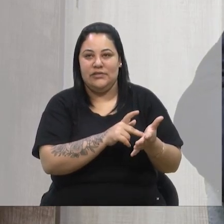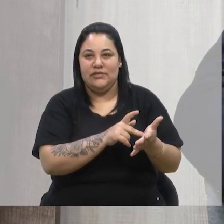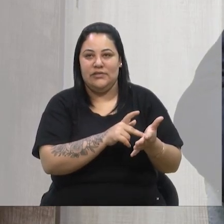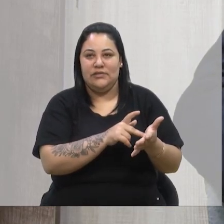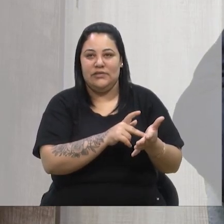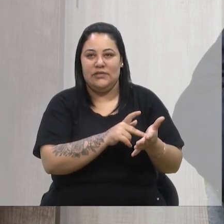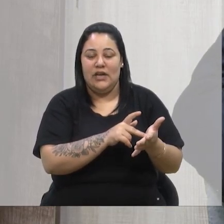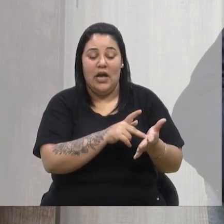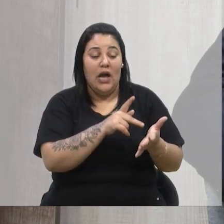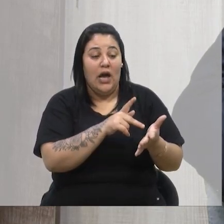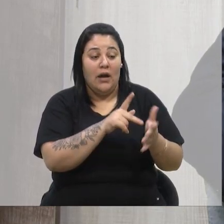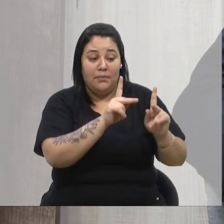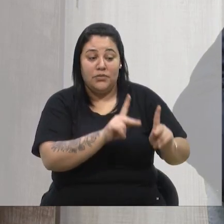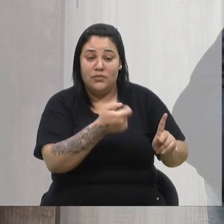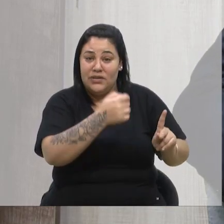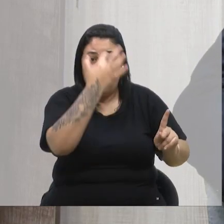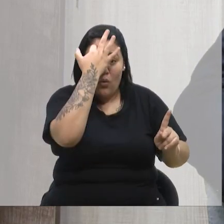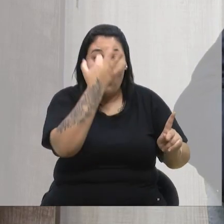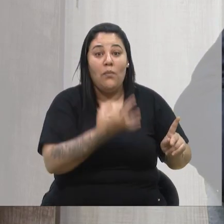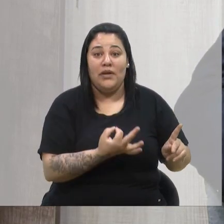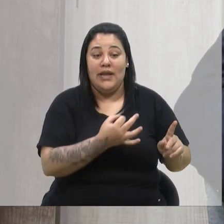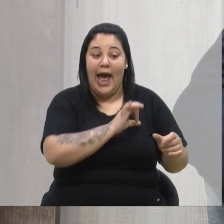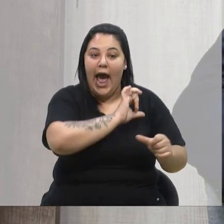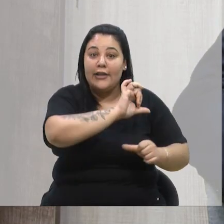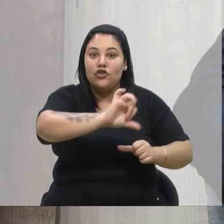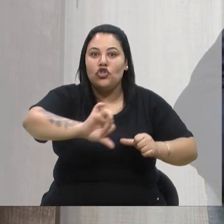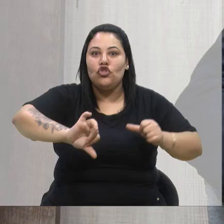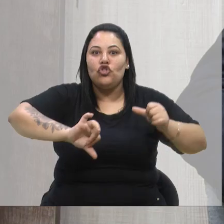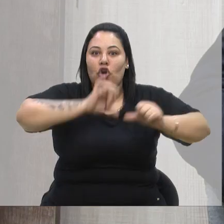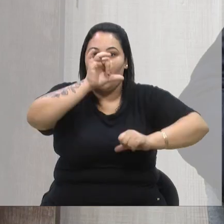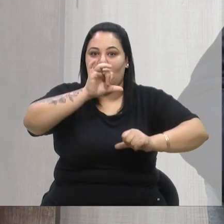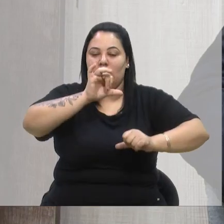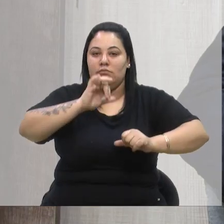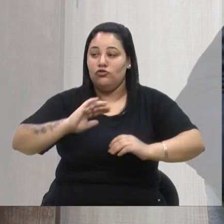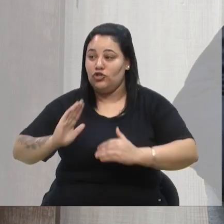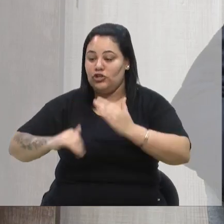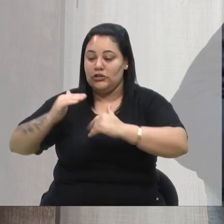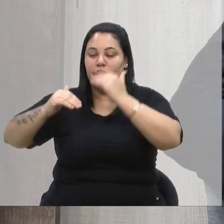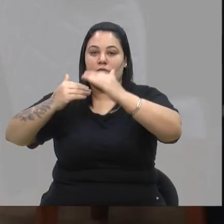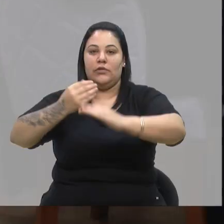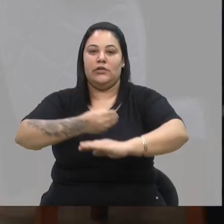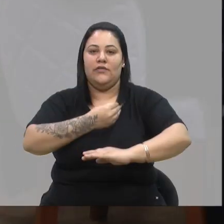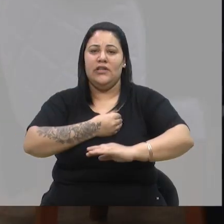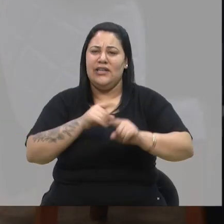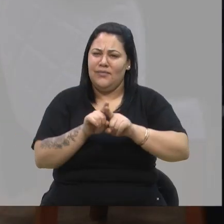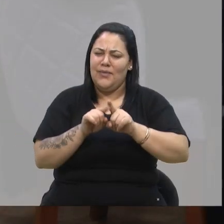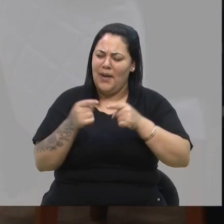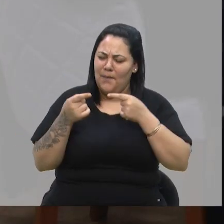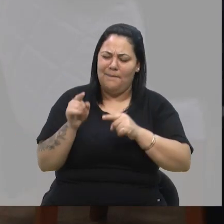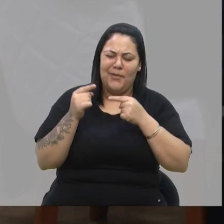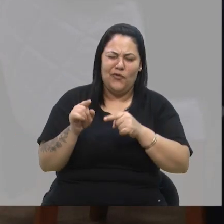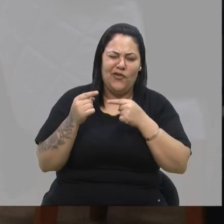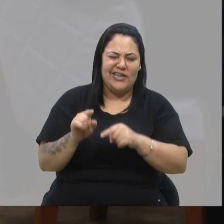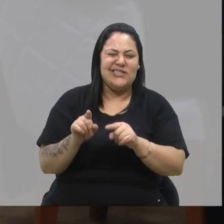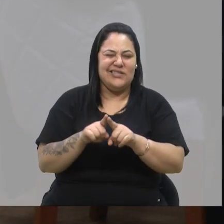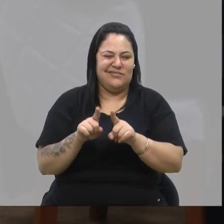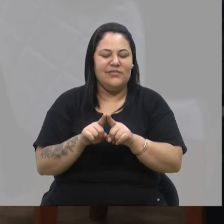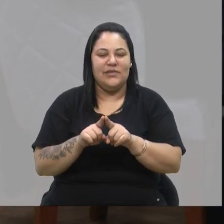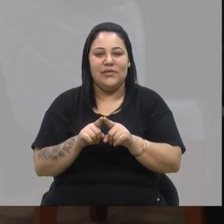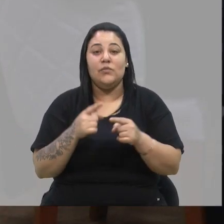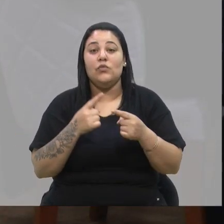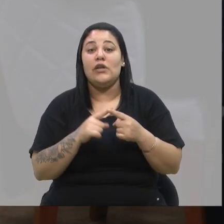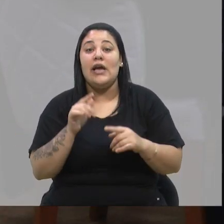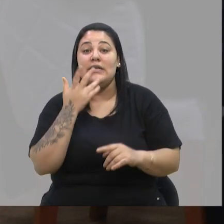é. Mas ela precisa entender esse processo. E eu acho que vem mais uma provocação. Talvez